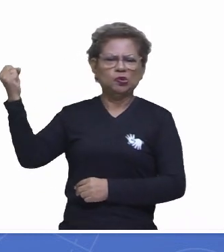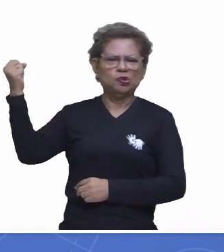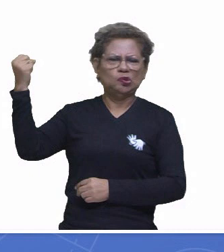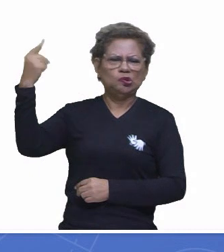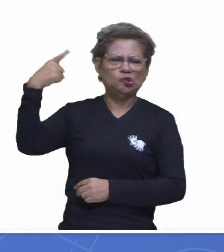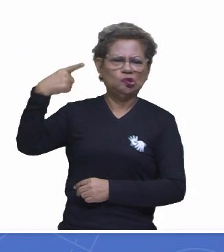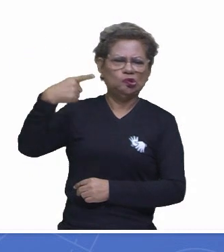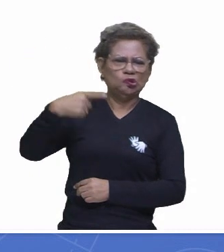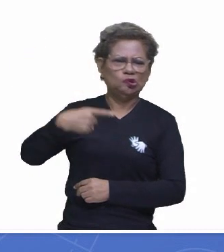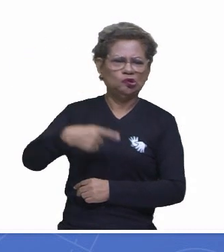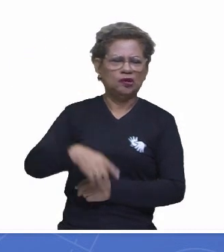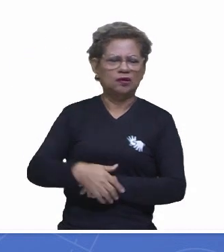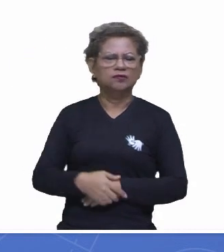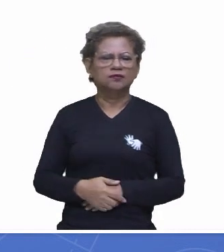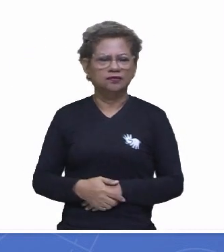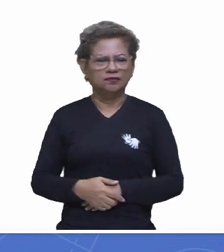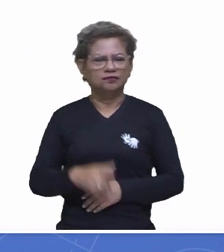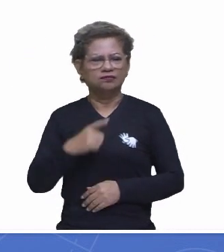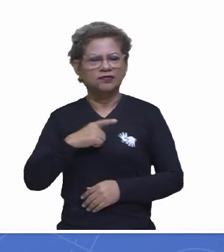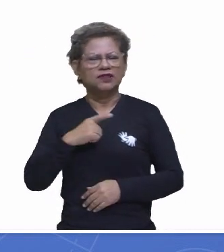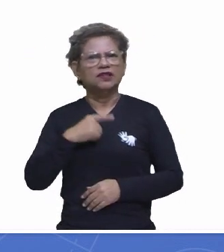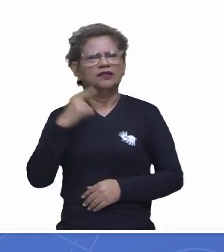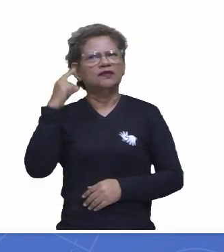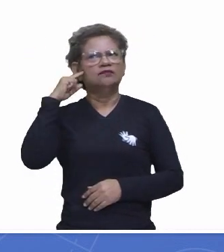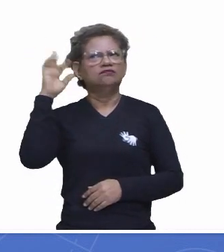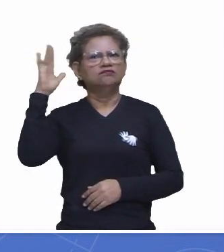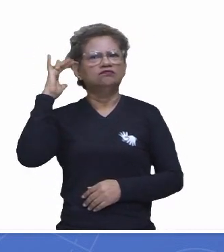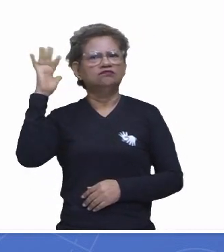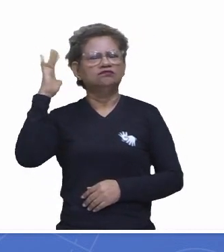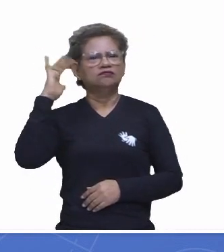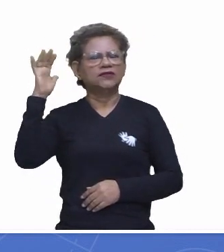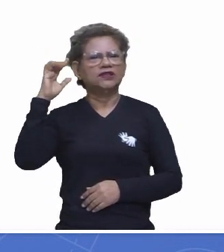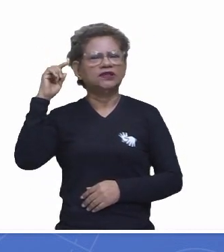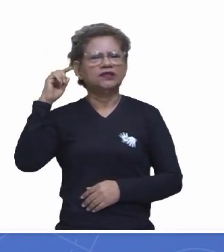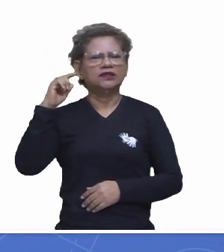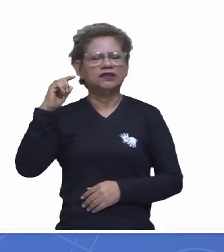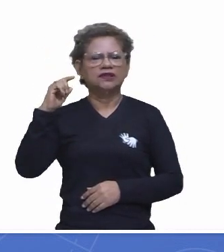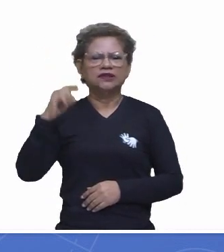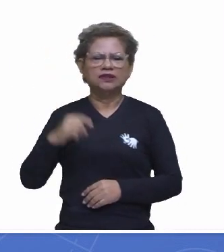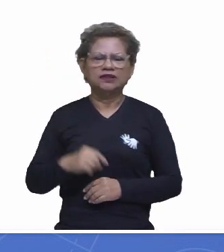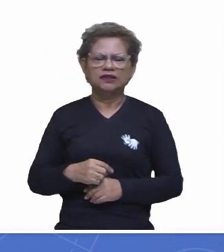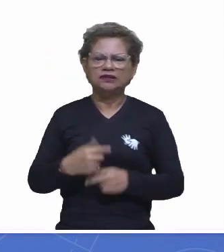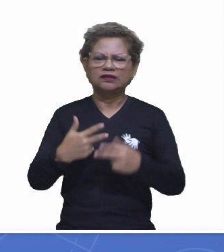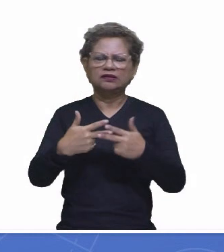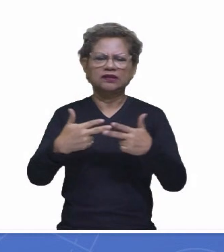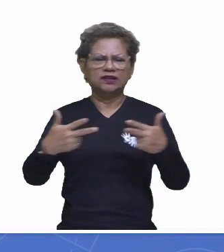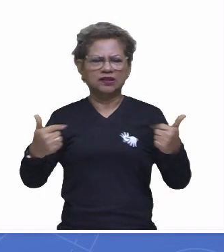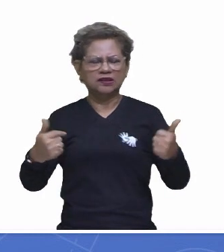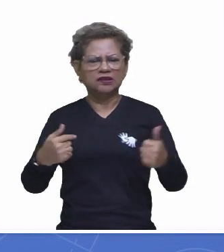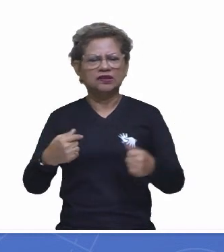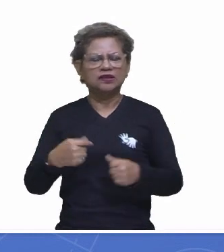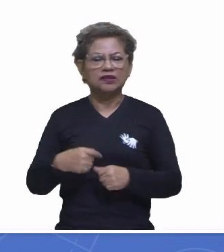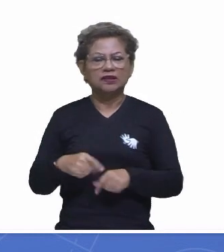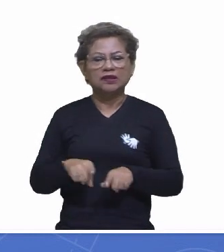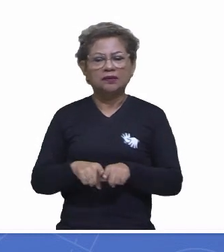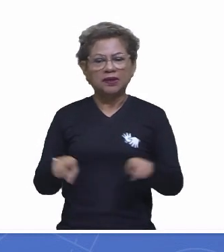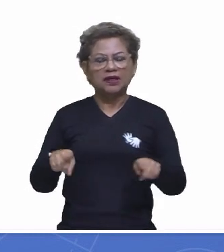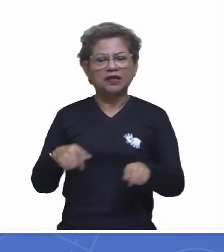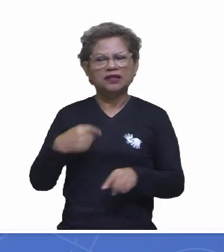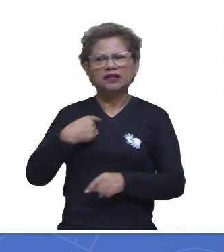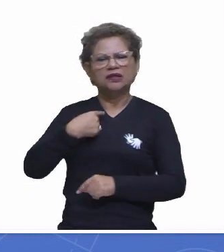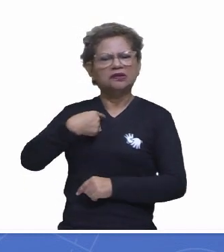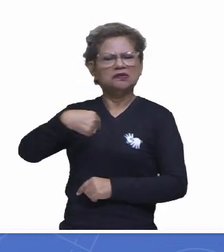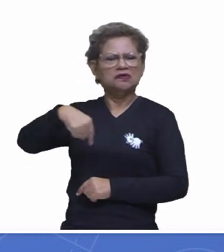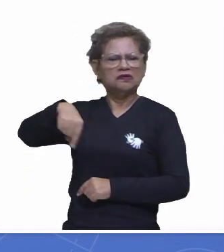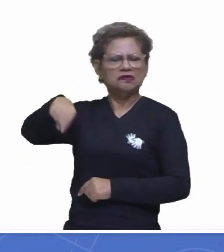em crimes, espaçonaves, guerrilhas, em cardinales bonitas, eu vou. Em caras de